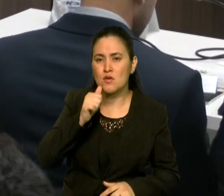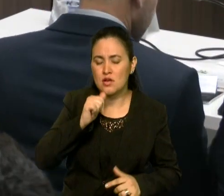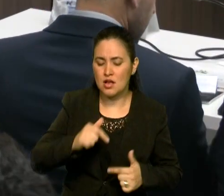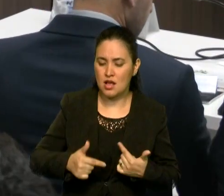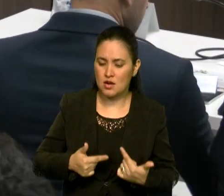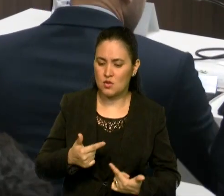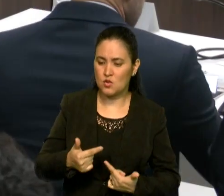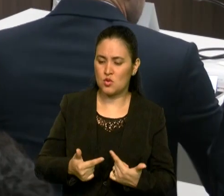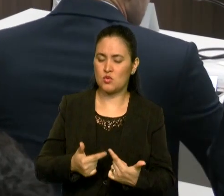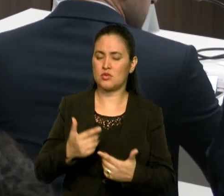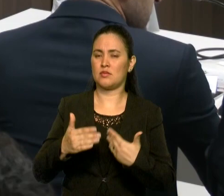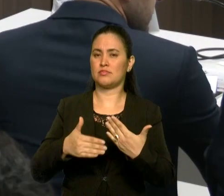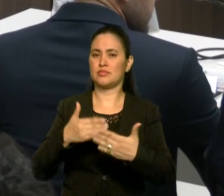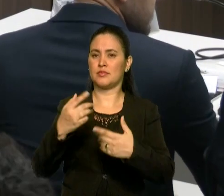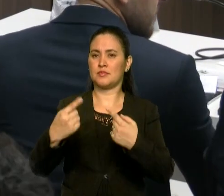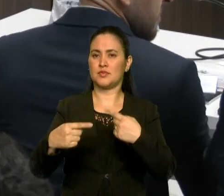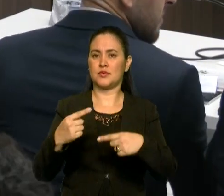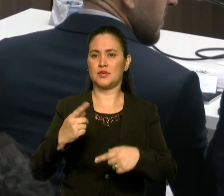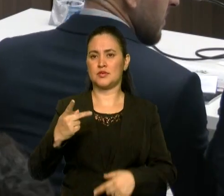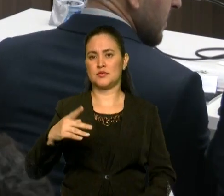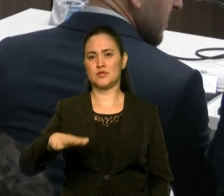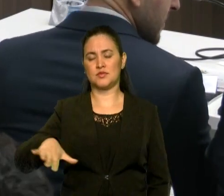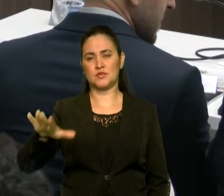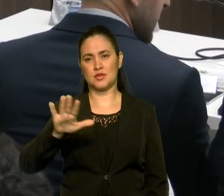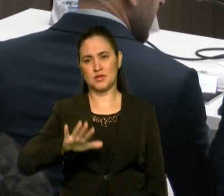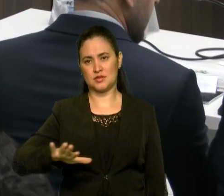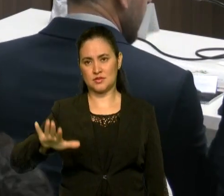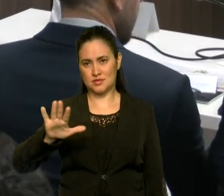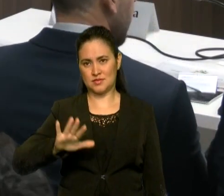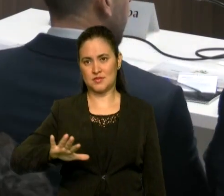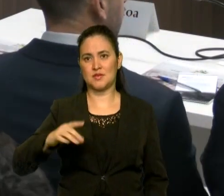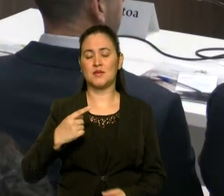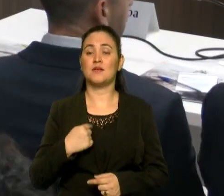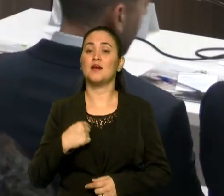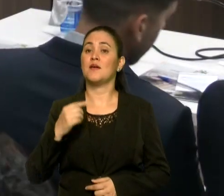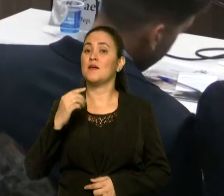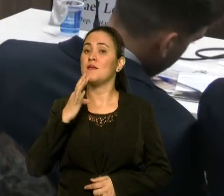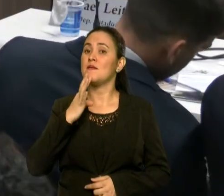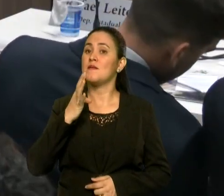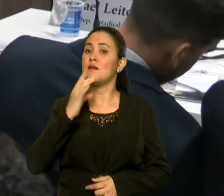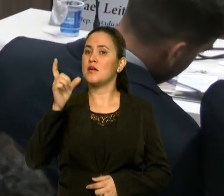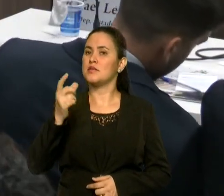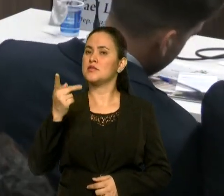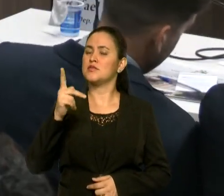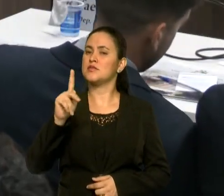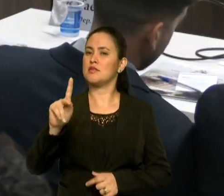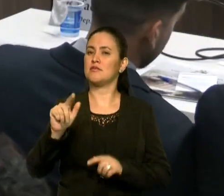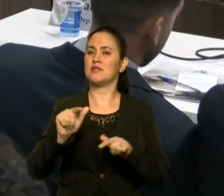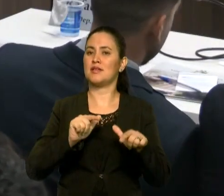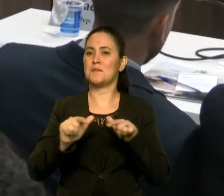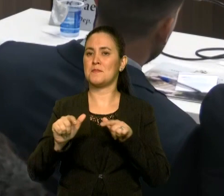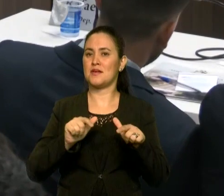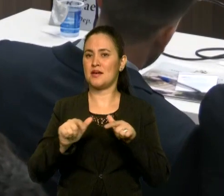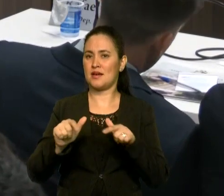na política, na sua região, pelo nome que é conhecido, por todo o trabalho que você fez,